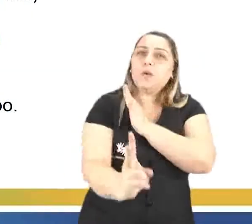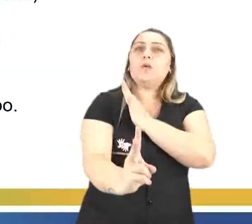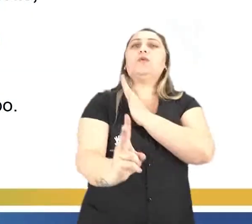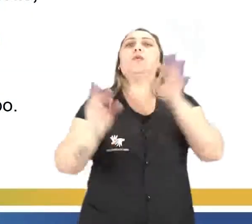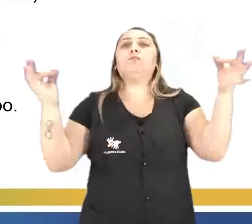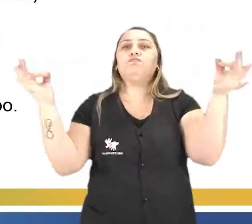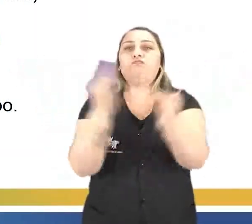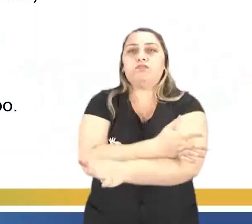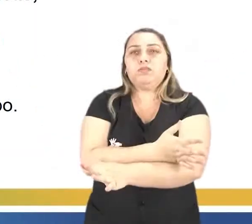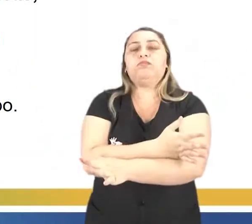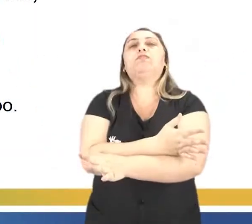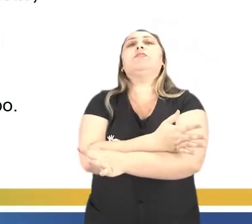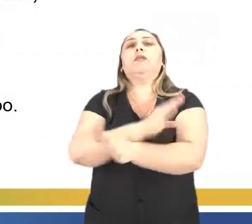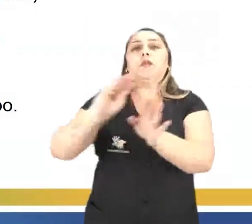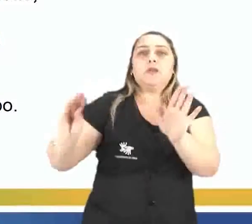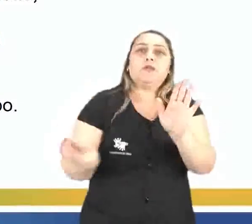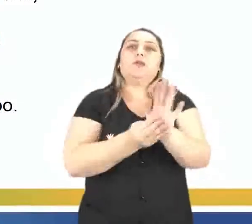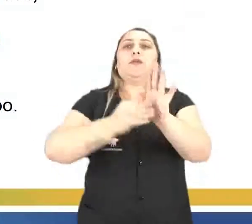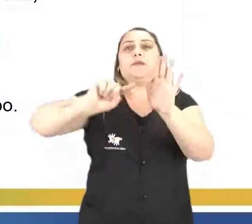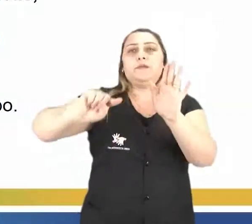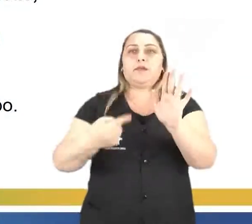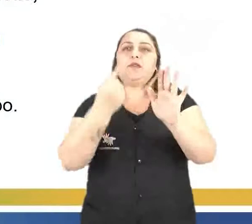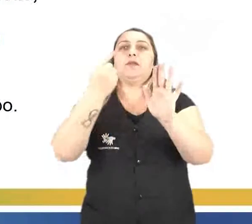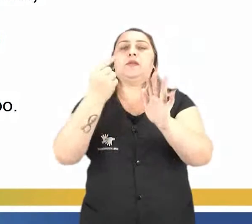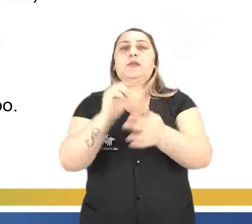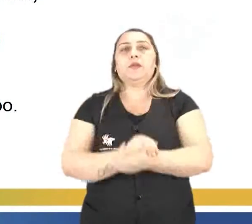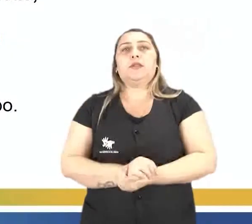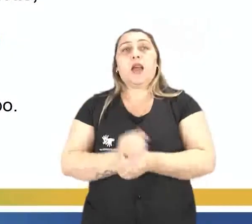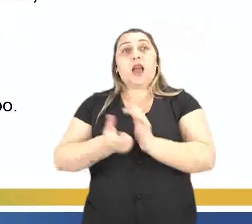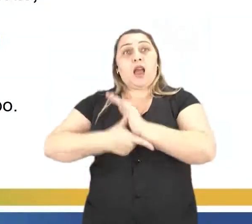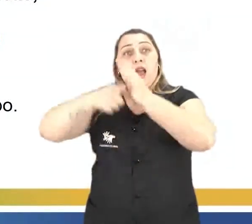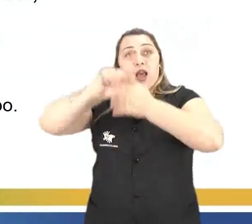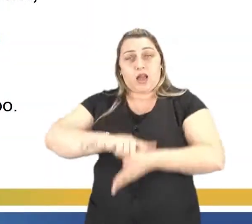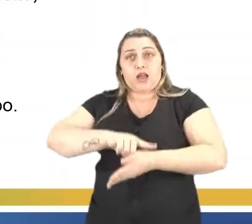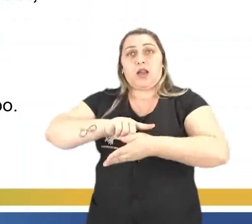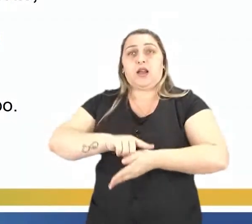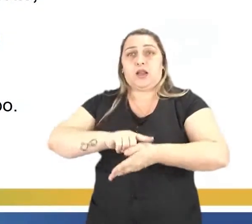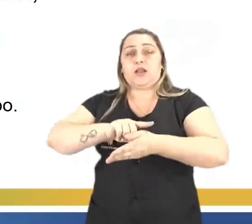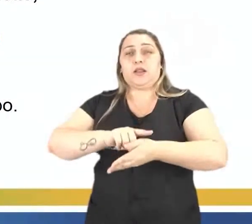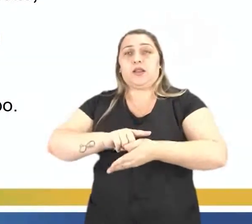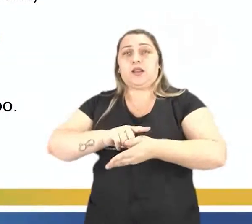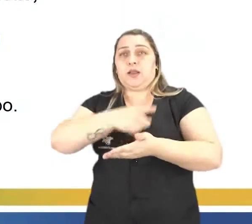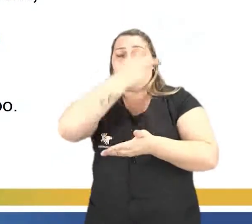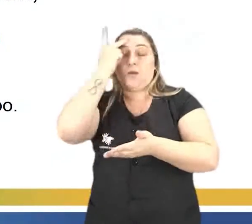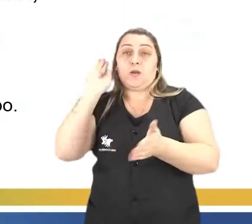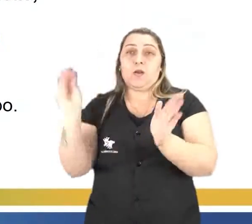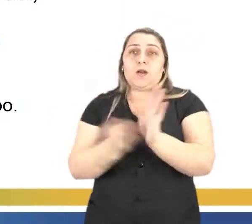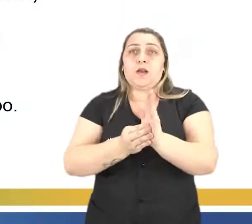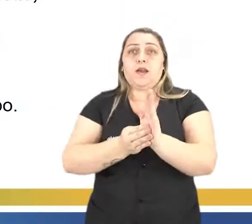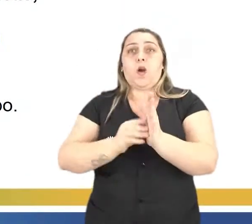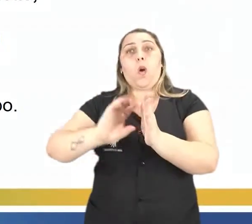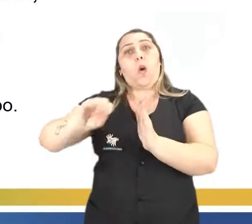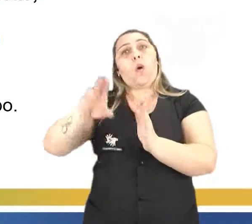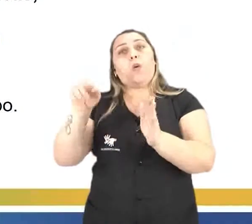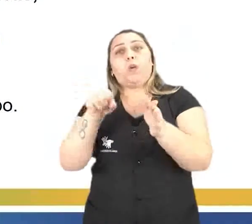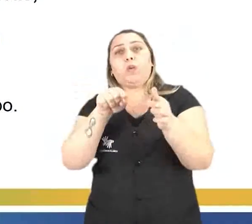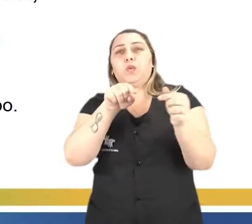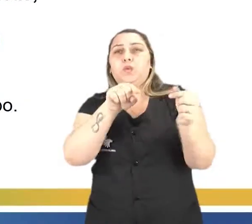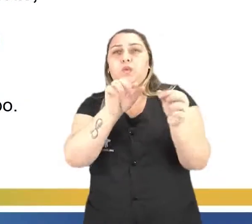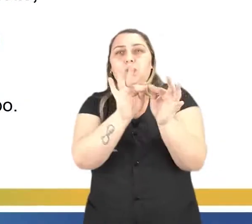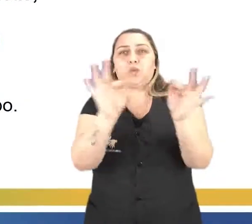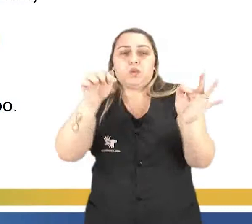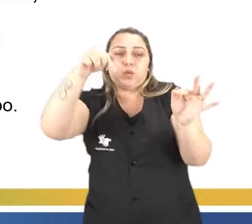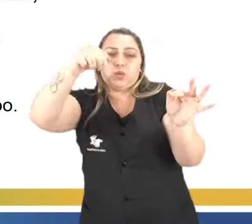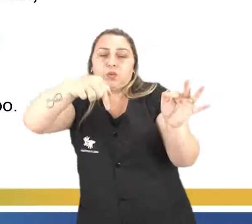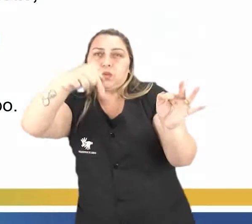ou concluir, eu vou lá e acrescento a vírgula. Antes, geralmente as pessoas colocam antes, ou então se ela vai no meio da oração,